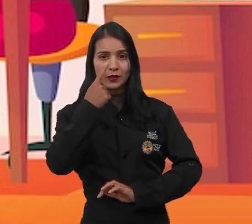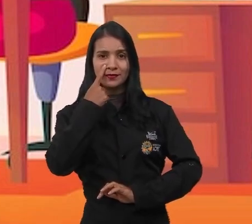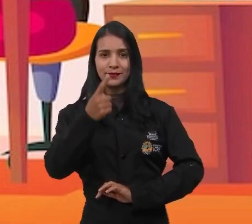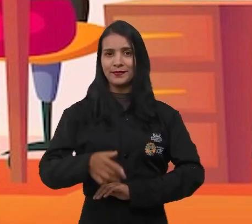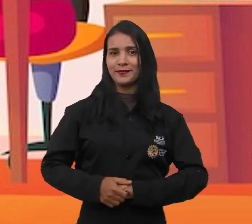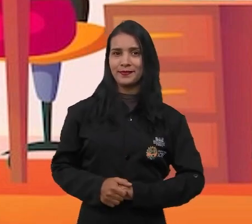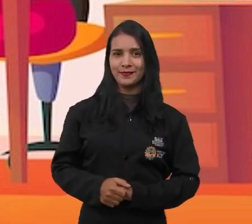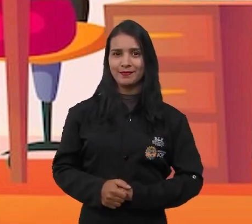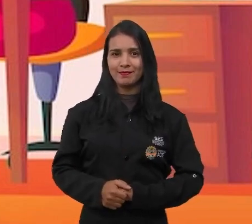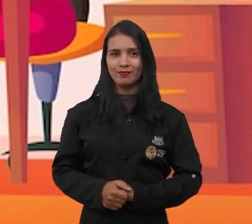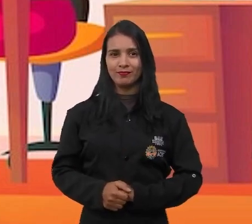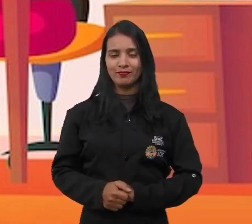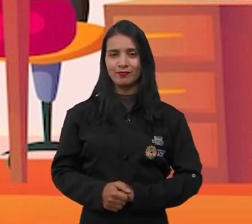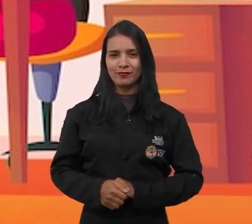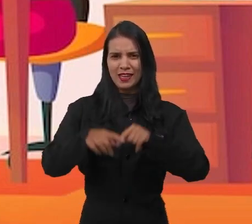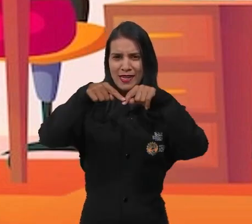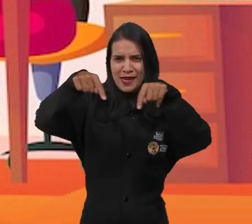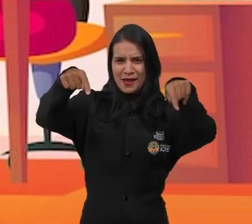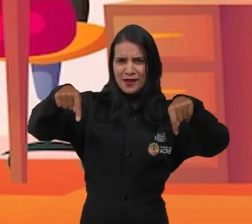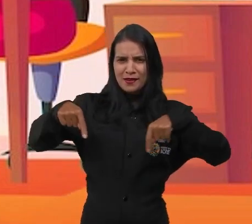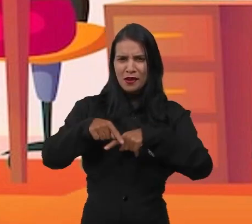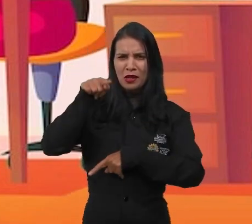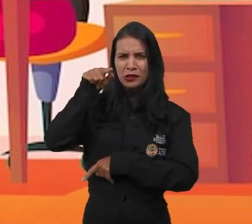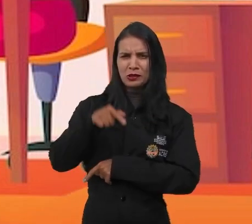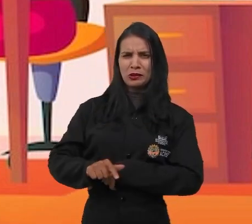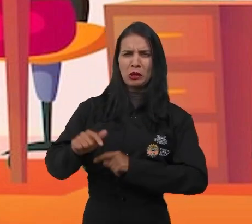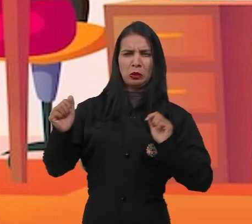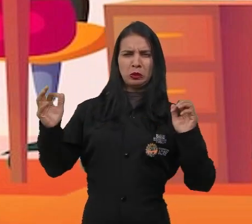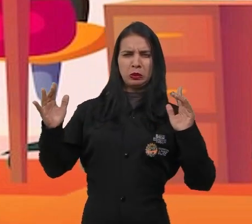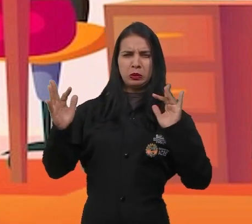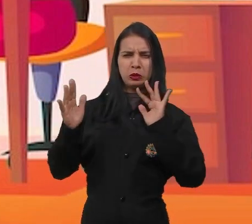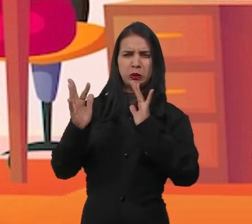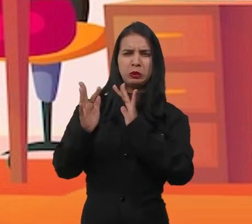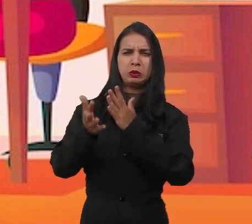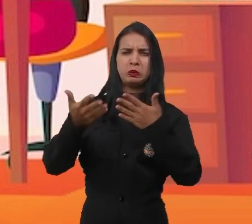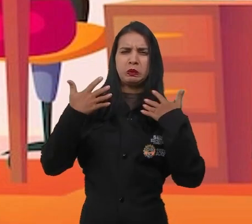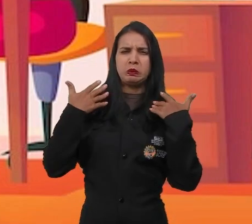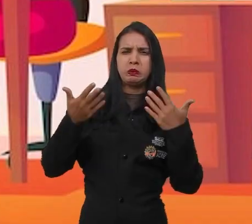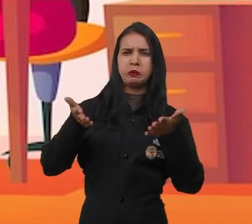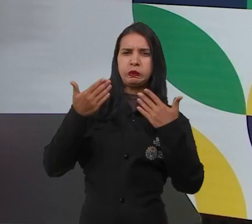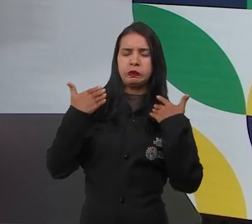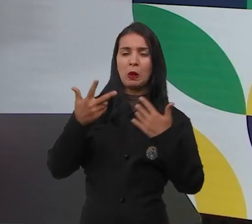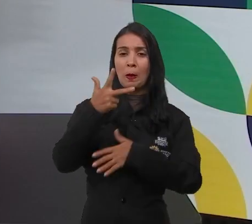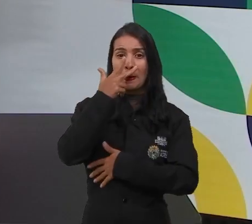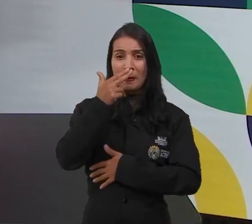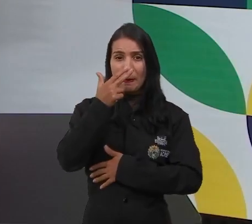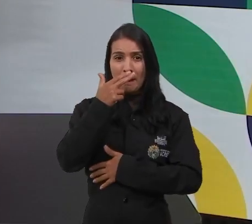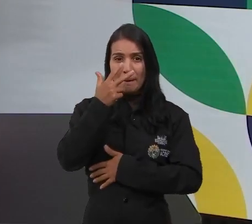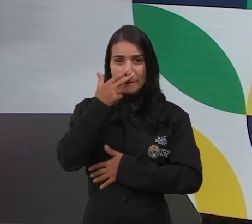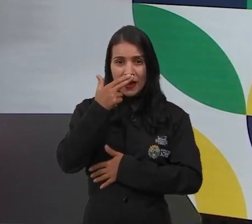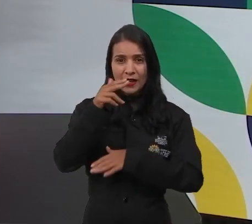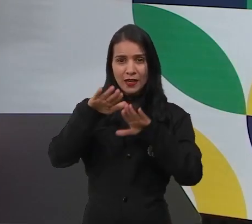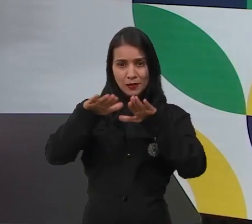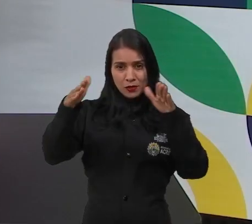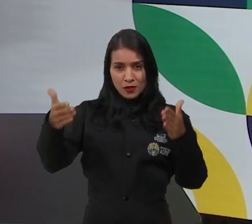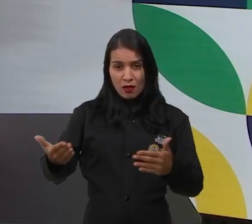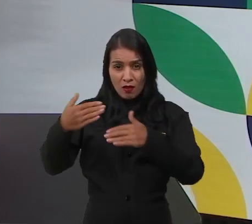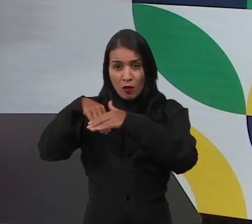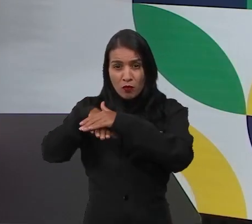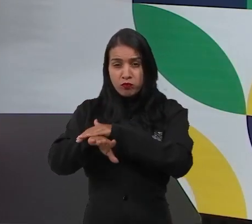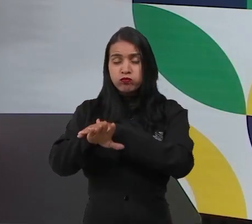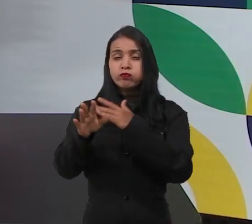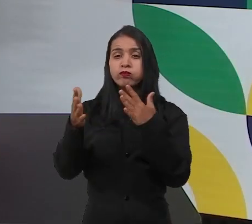aí ó, esta sala está um horno. Um horno, que é um forno, um